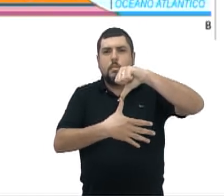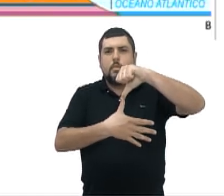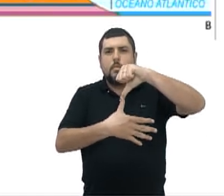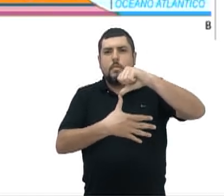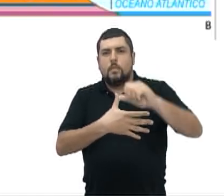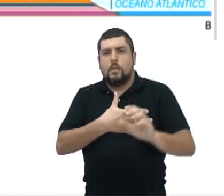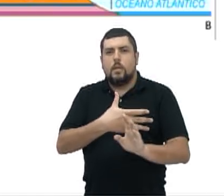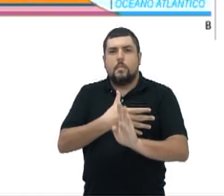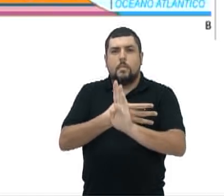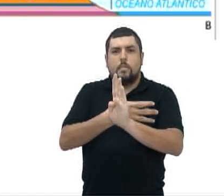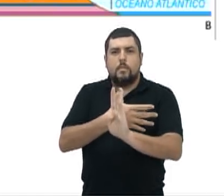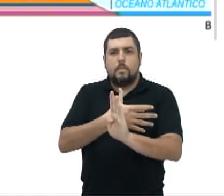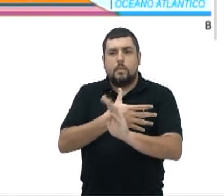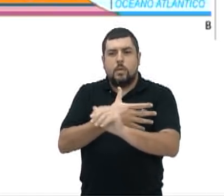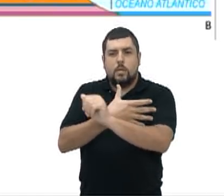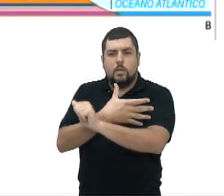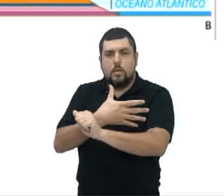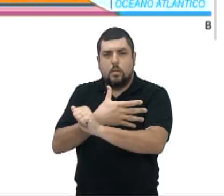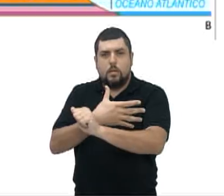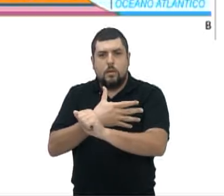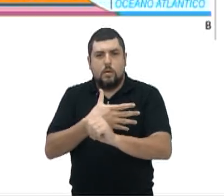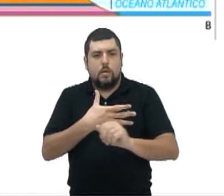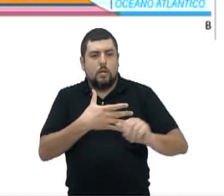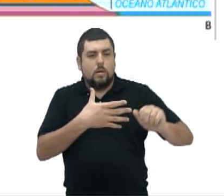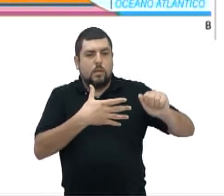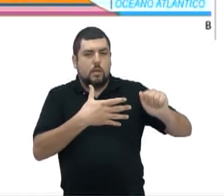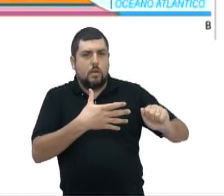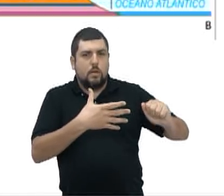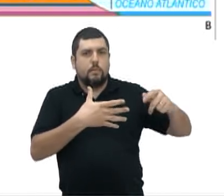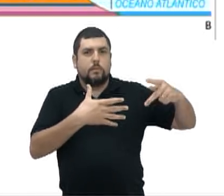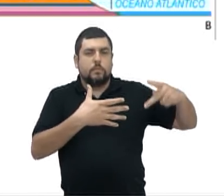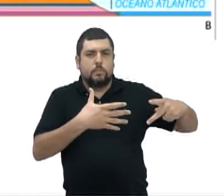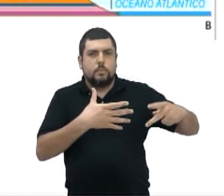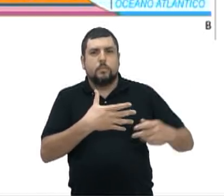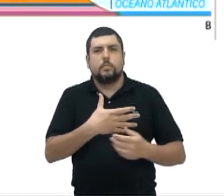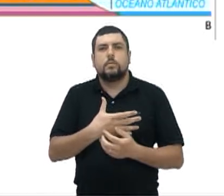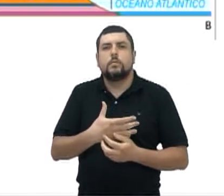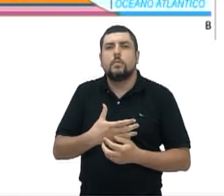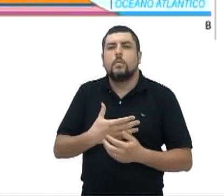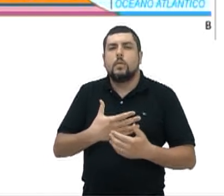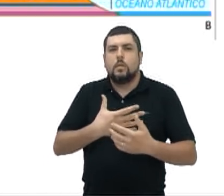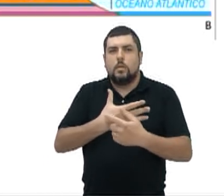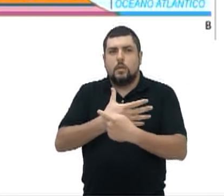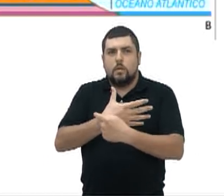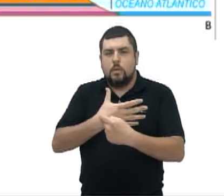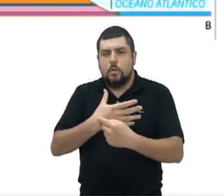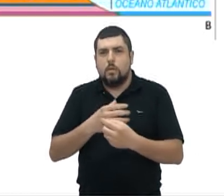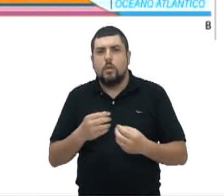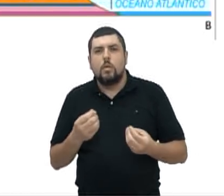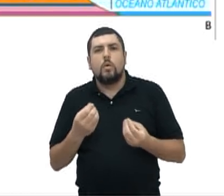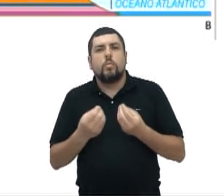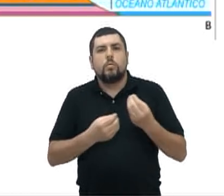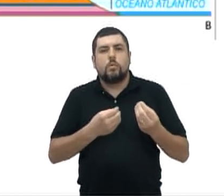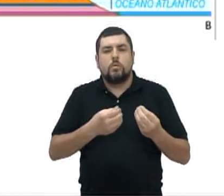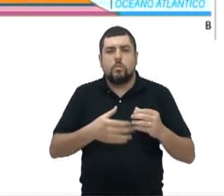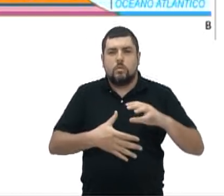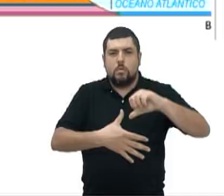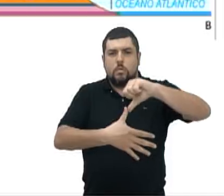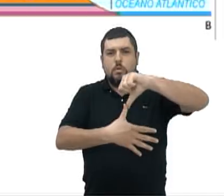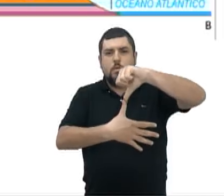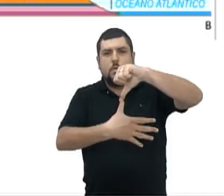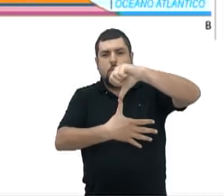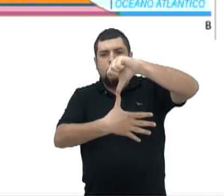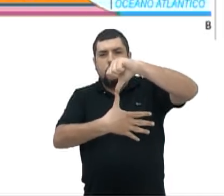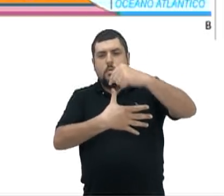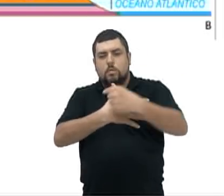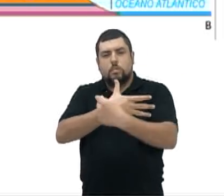Letra A, Oceano Pacífico. Saindo do B, nós temos a planície costeira, área litorânea.